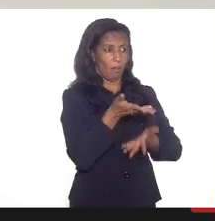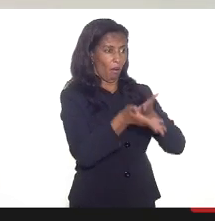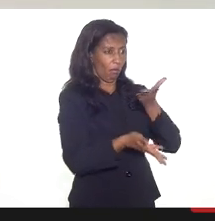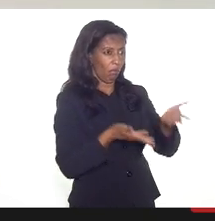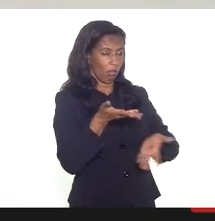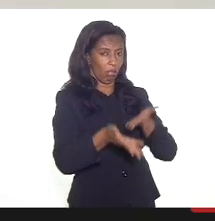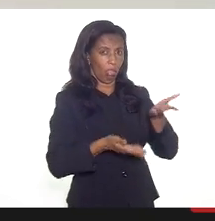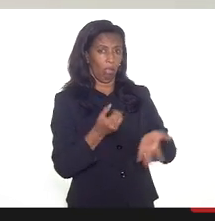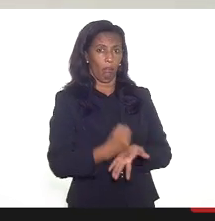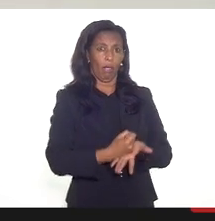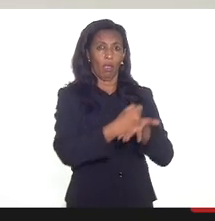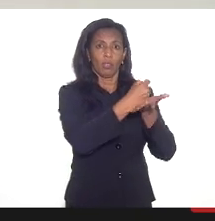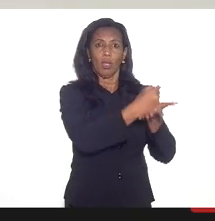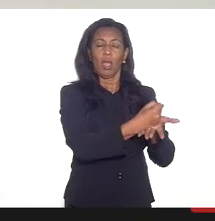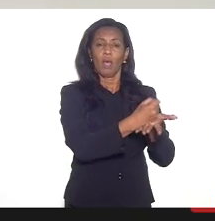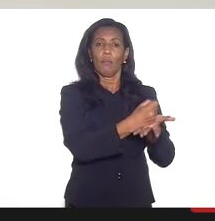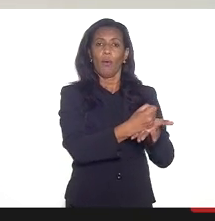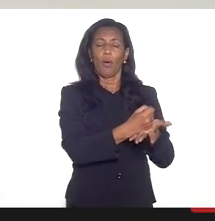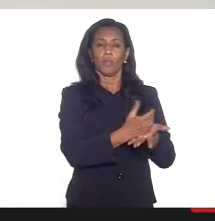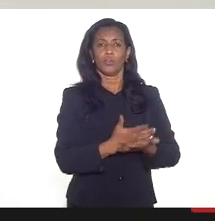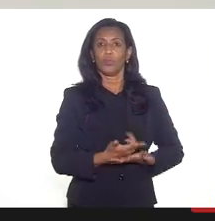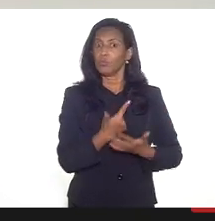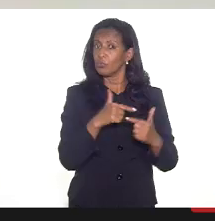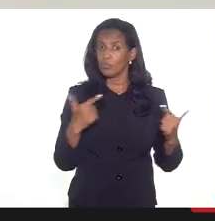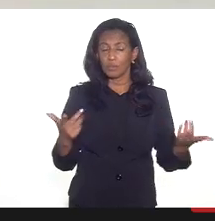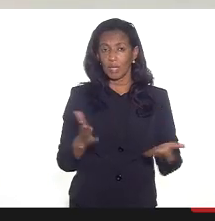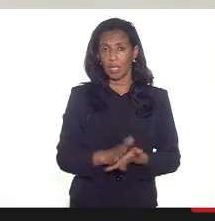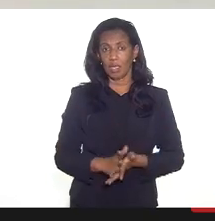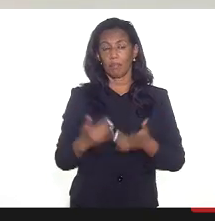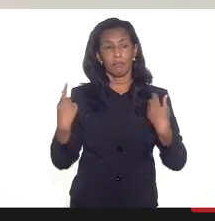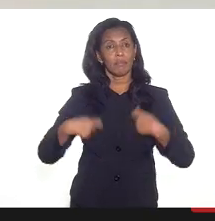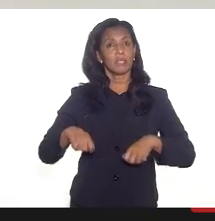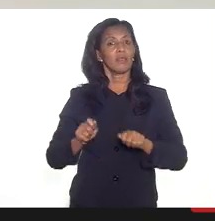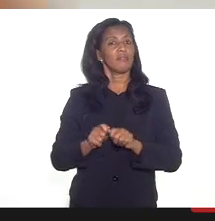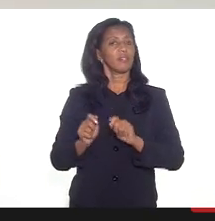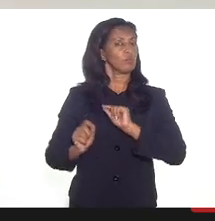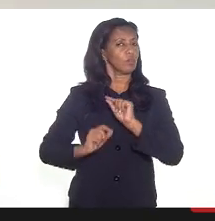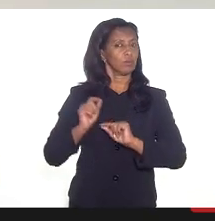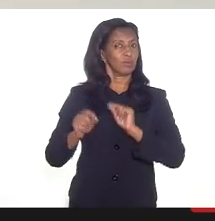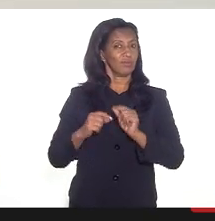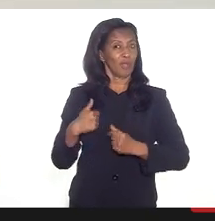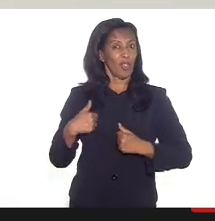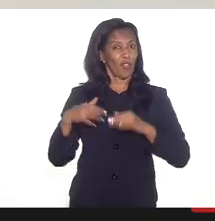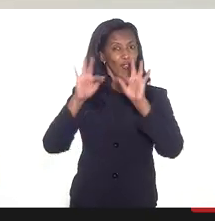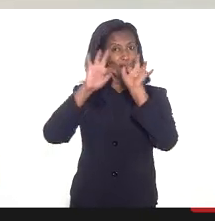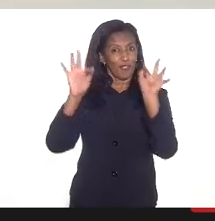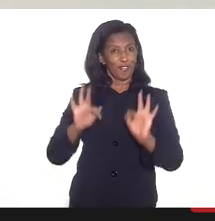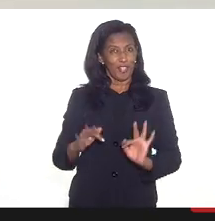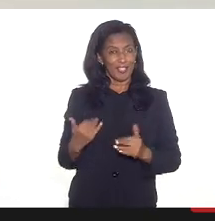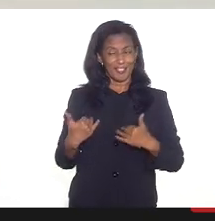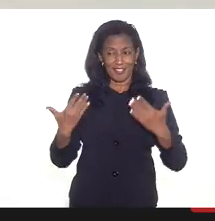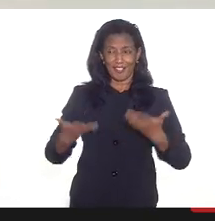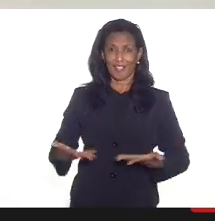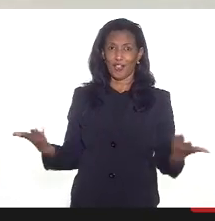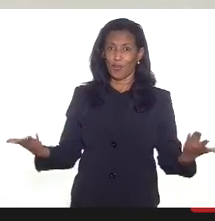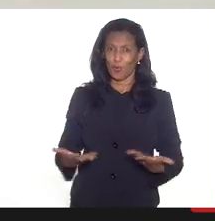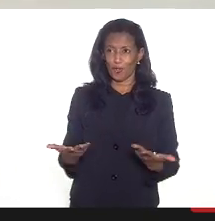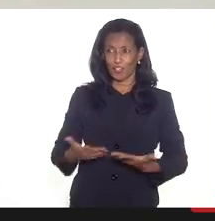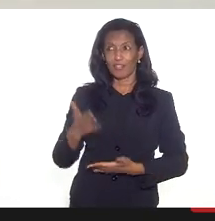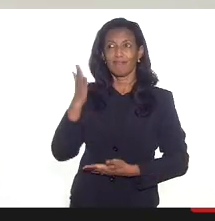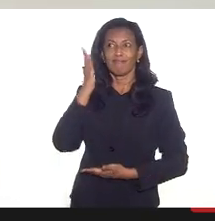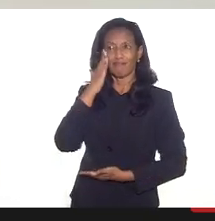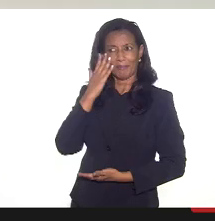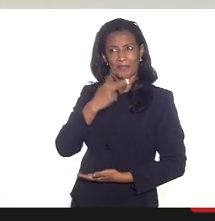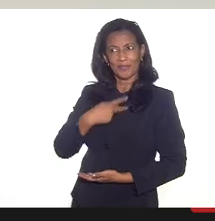e para dar um suporte de proteção à mulher. E o que a gente precisa fazer? E por isso que estou tão feliz de estar aqui hoje, sabe, enfermeira Rejane?